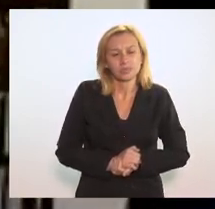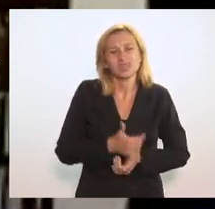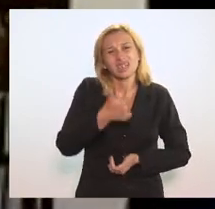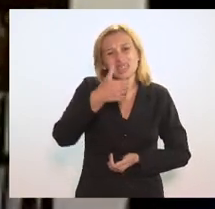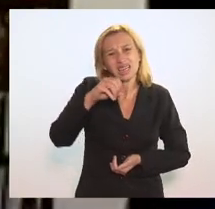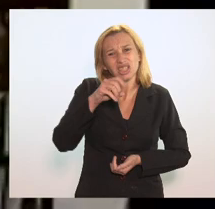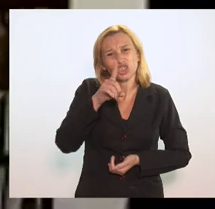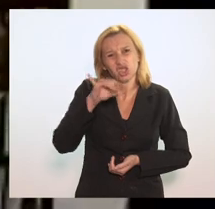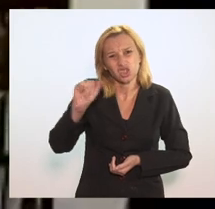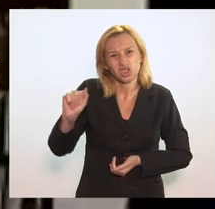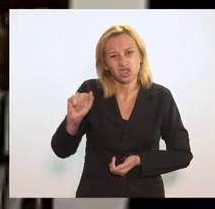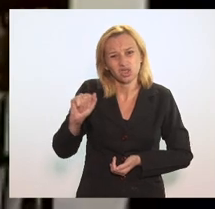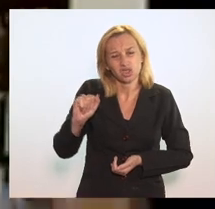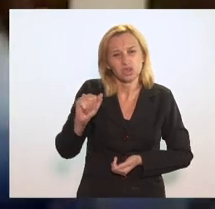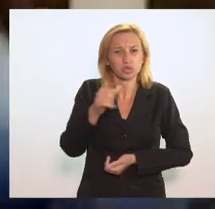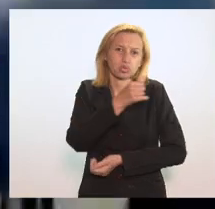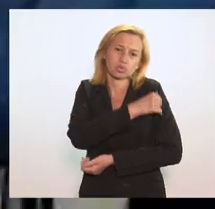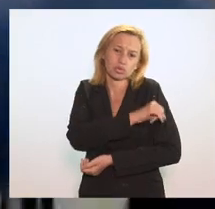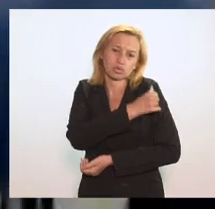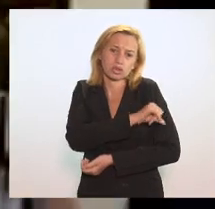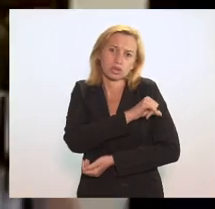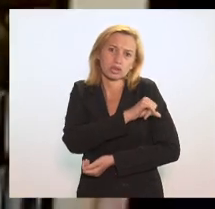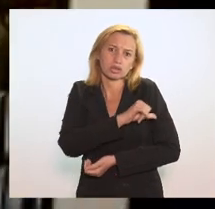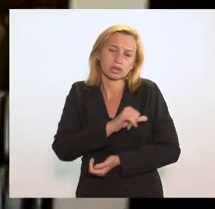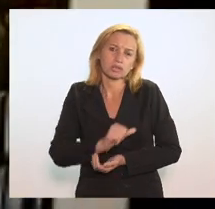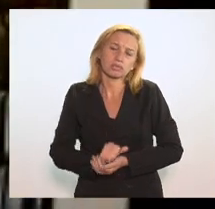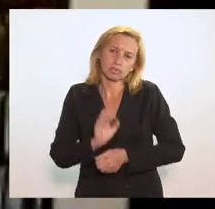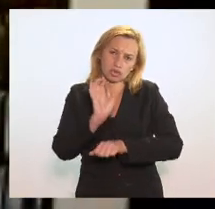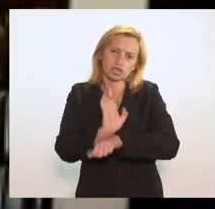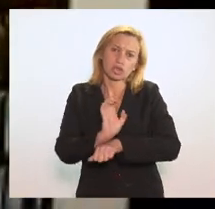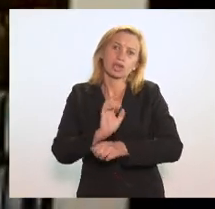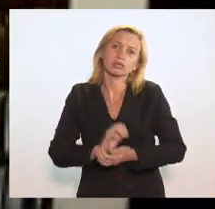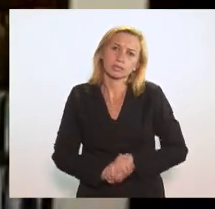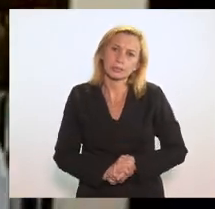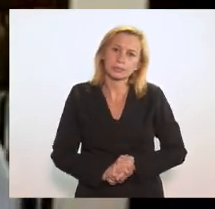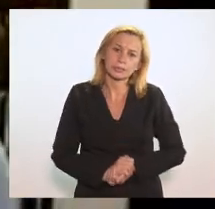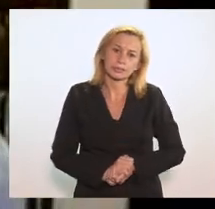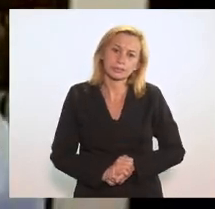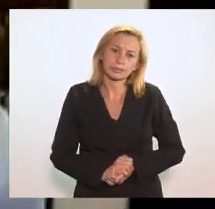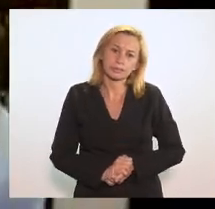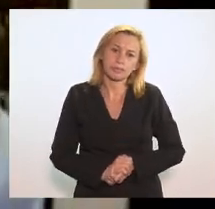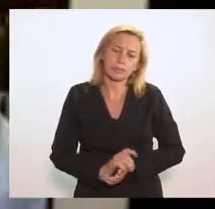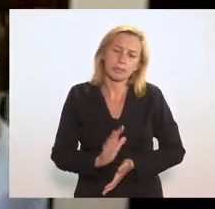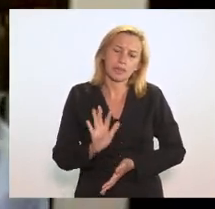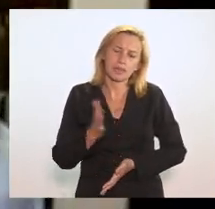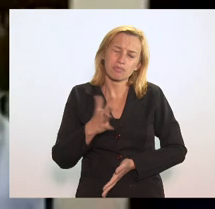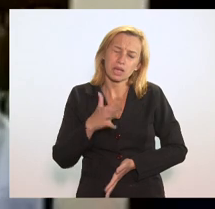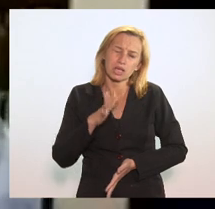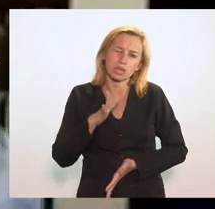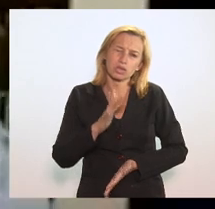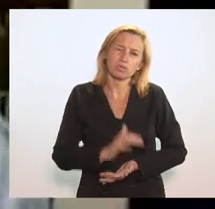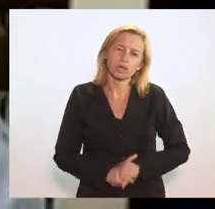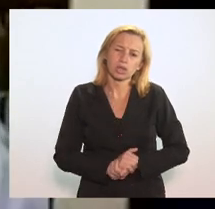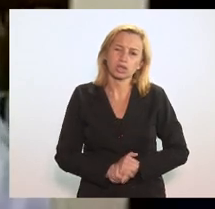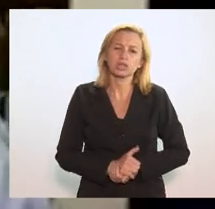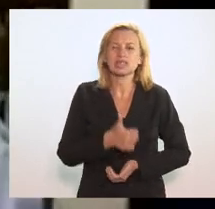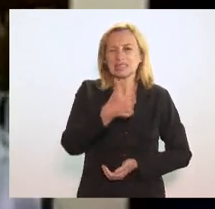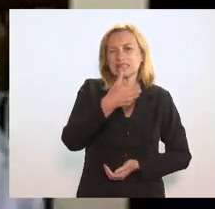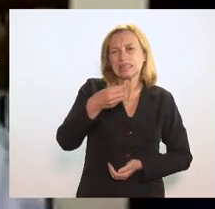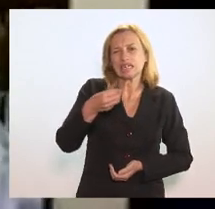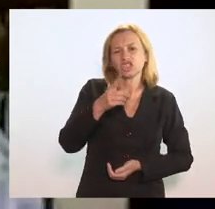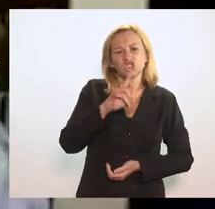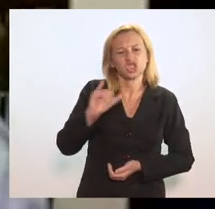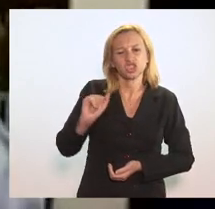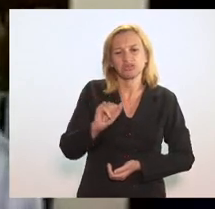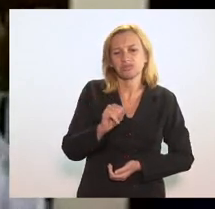10 dias, no Rio de Janeiro, no estado do Rio de Janeiro, previsão de que daqui a 10 dias